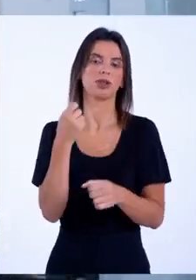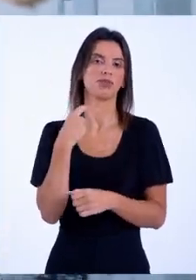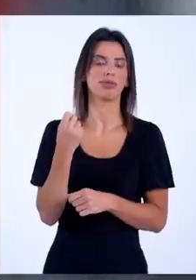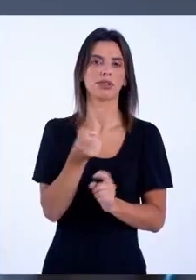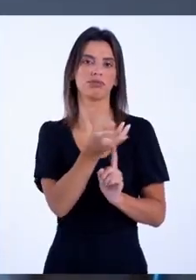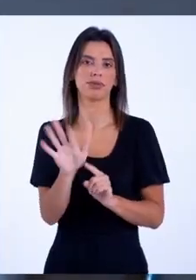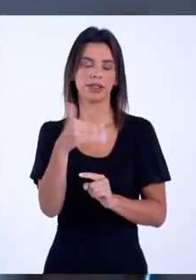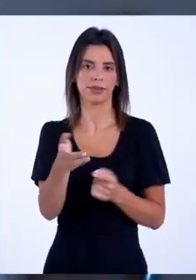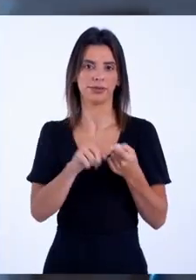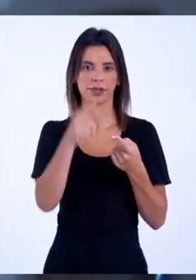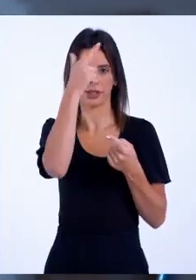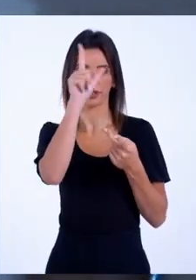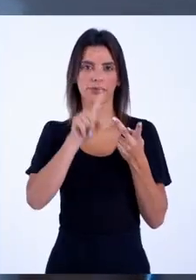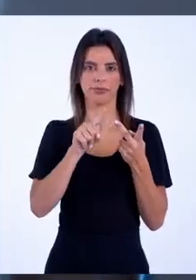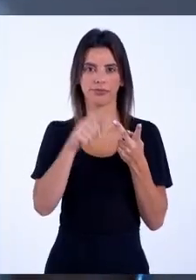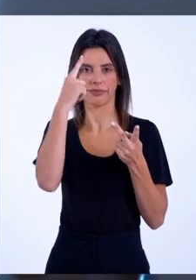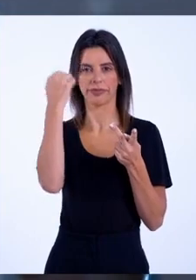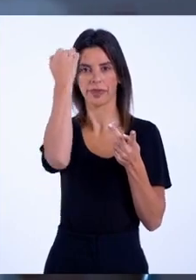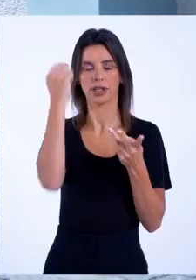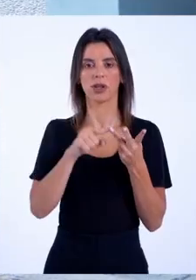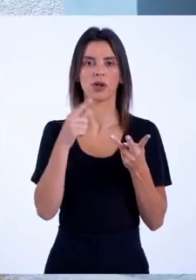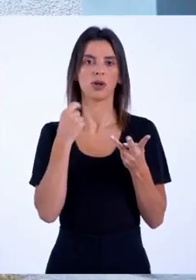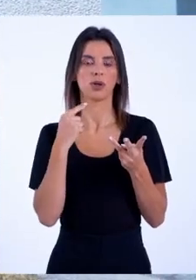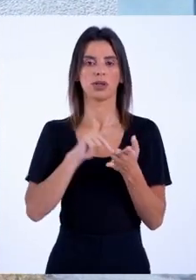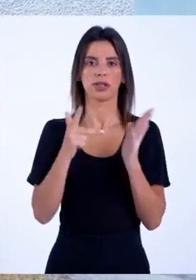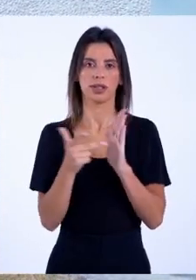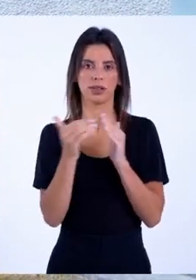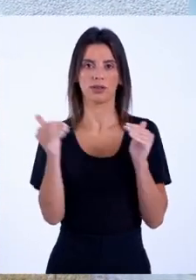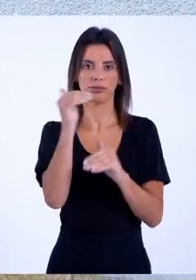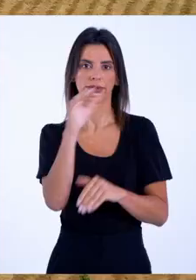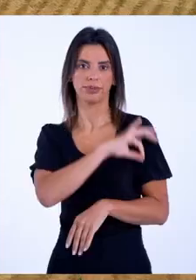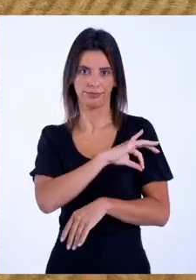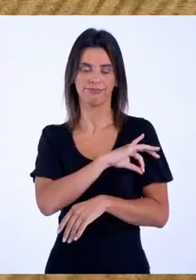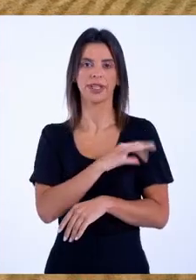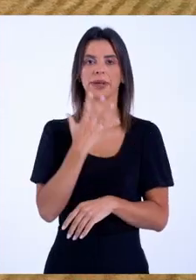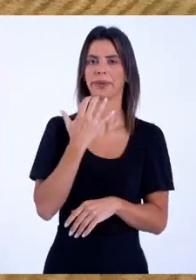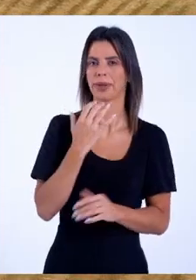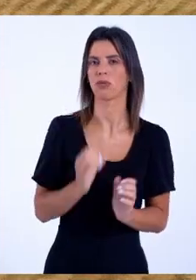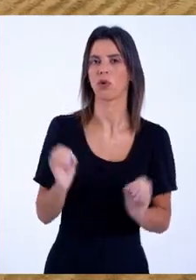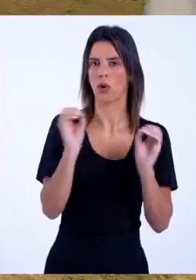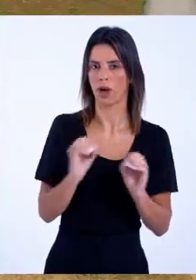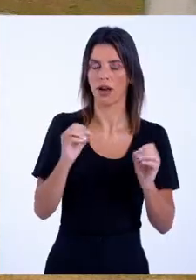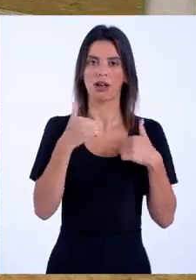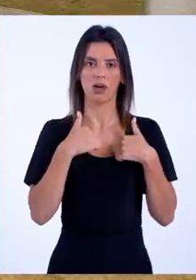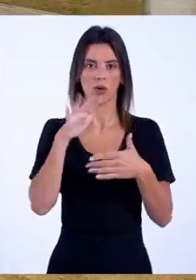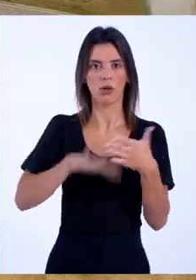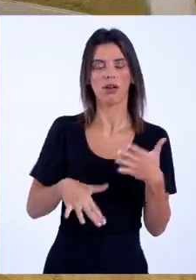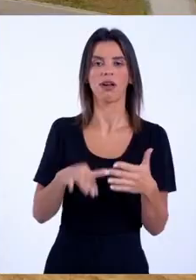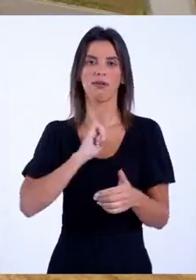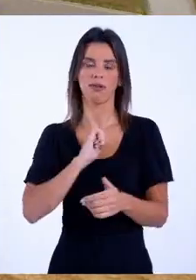dos cursos técnicos superiores profissionais. Sem hesitar, junto-me aos meus colegas e professores para enfrentar este